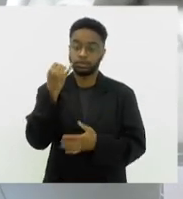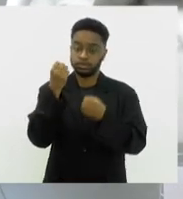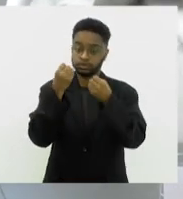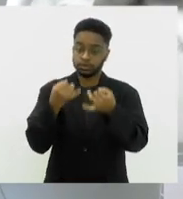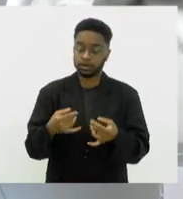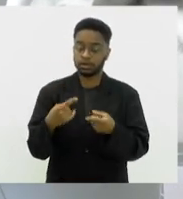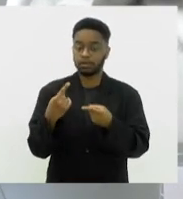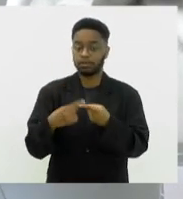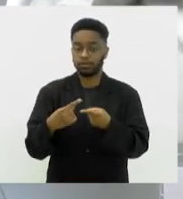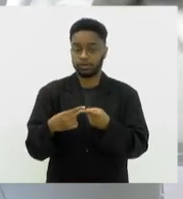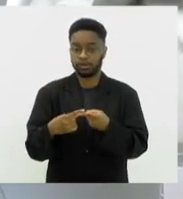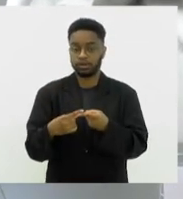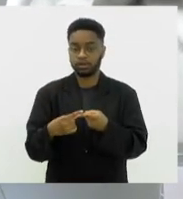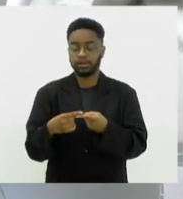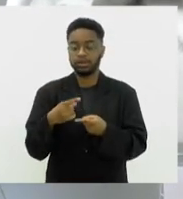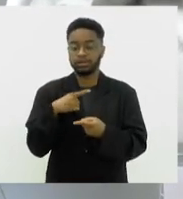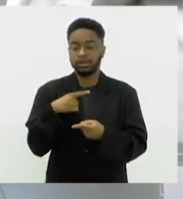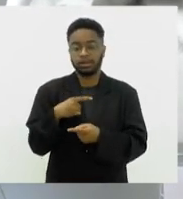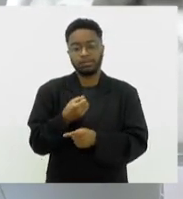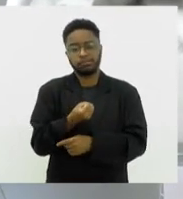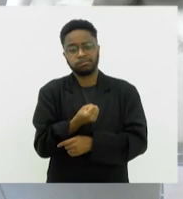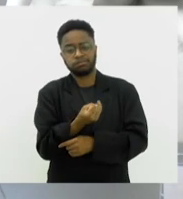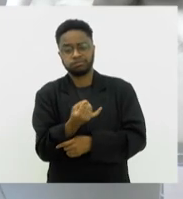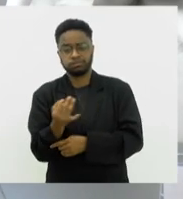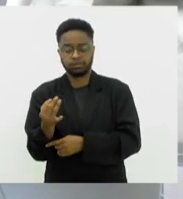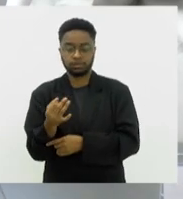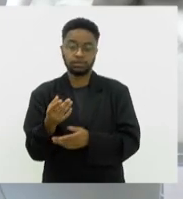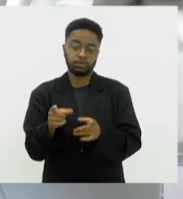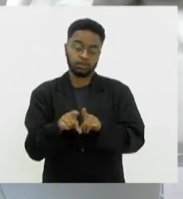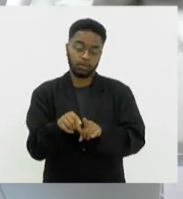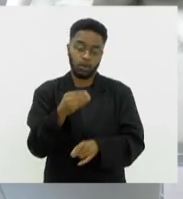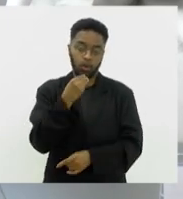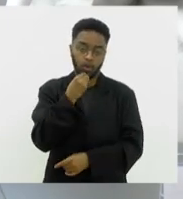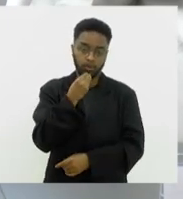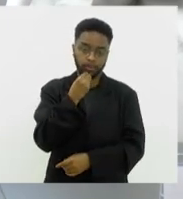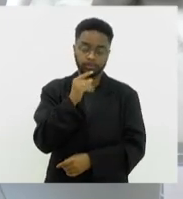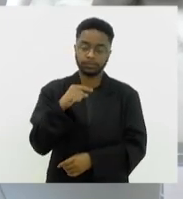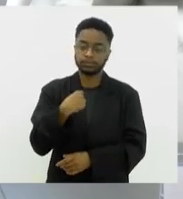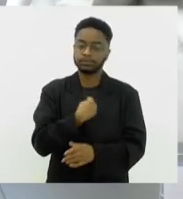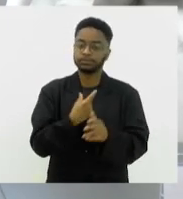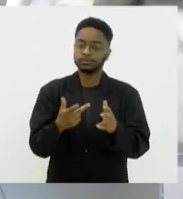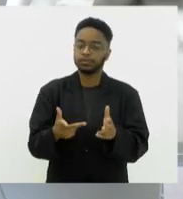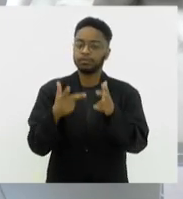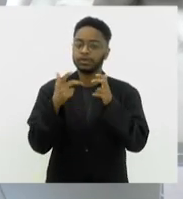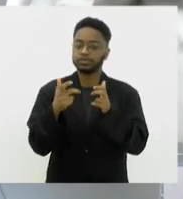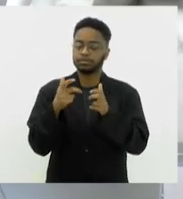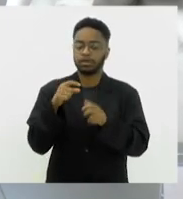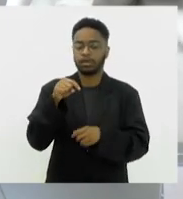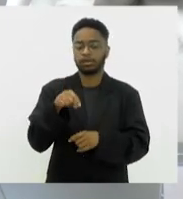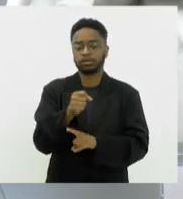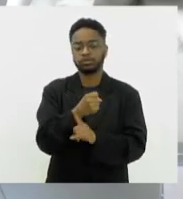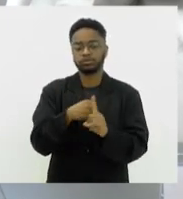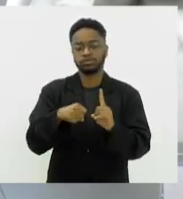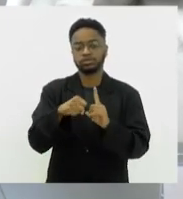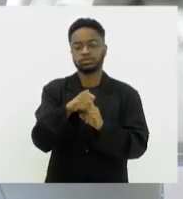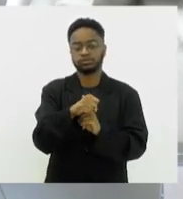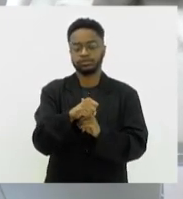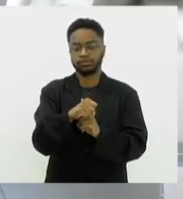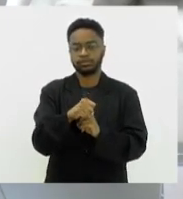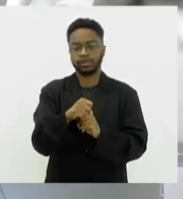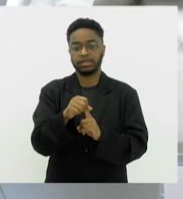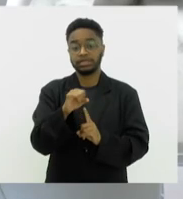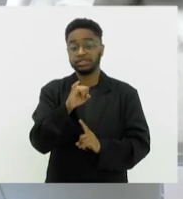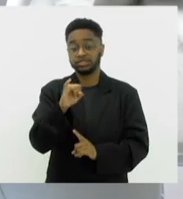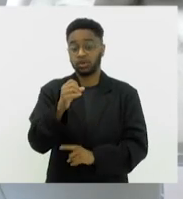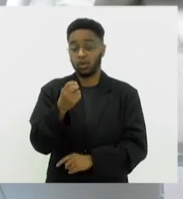diante do elevado número e obviamente eh quando a gente observa né esta sociedade que quase